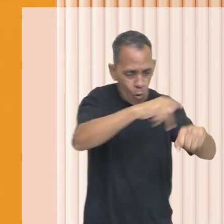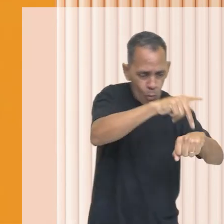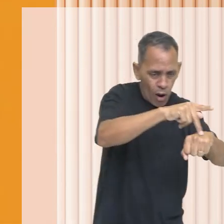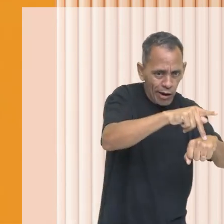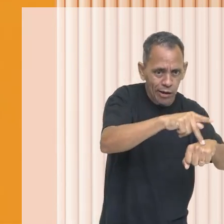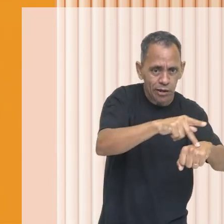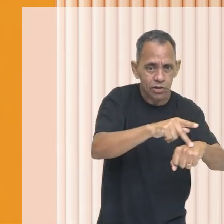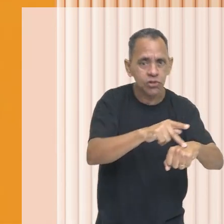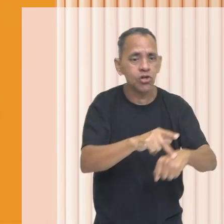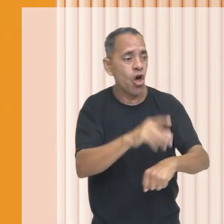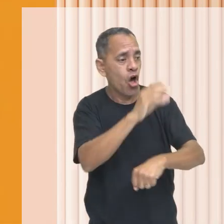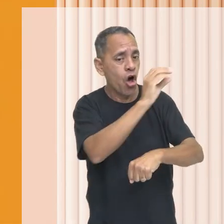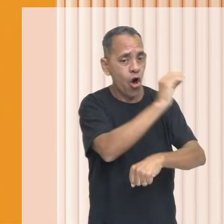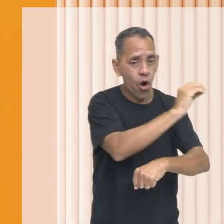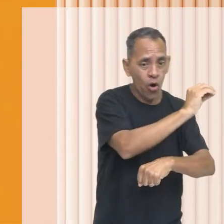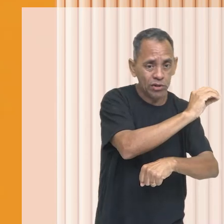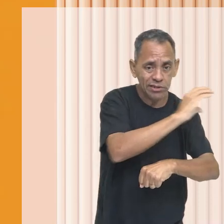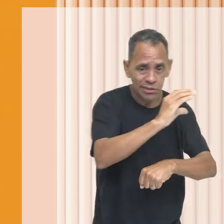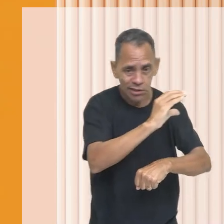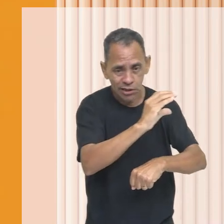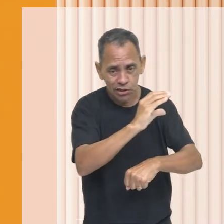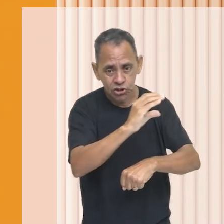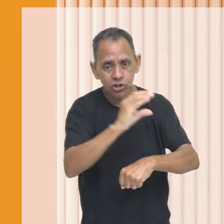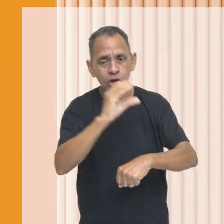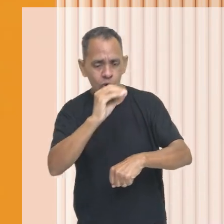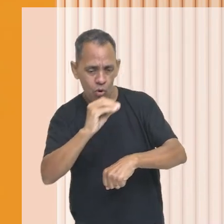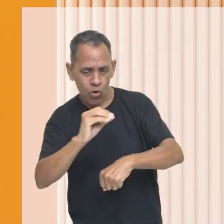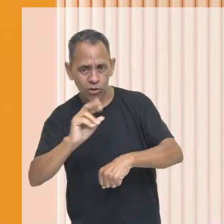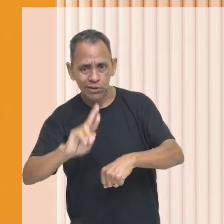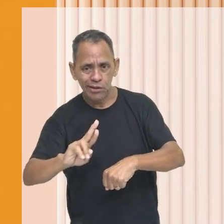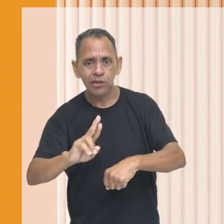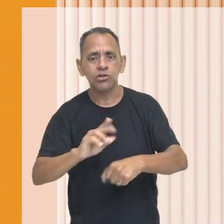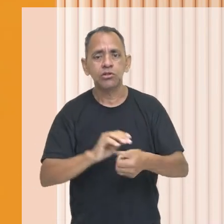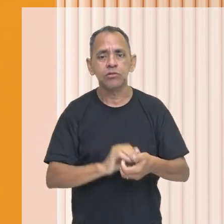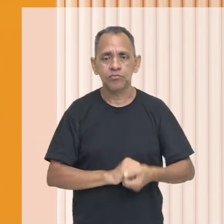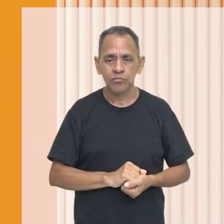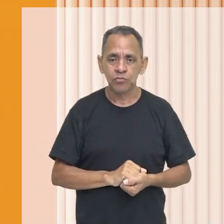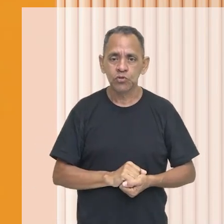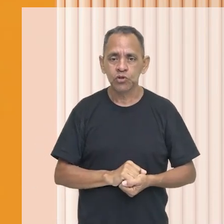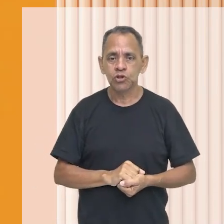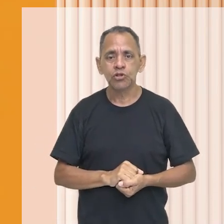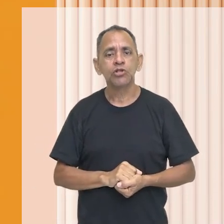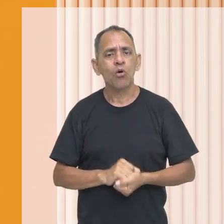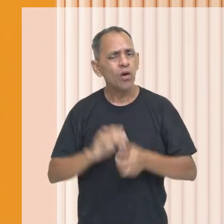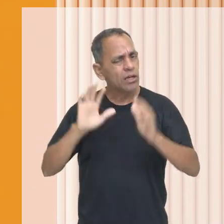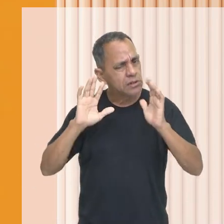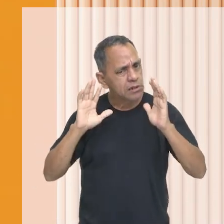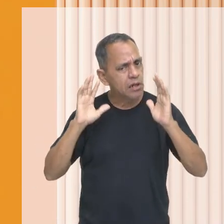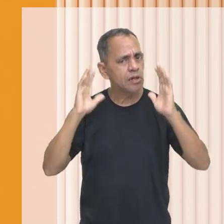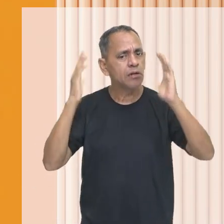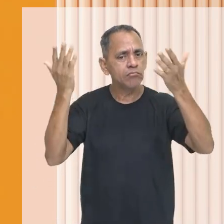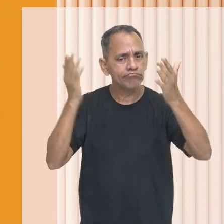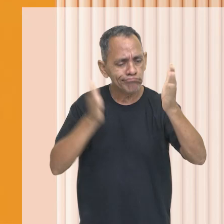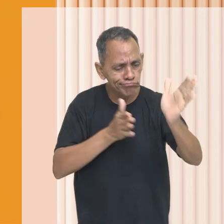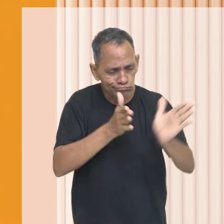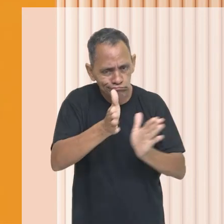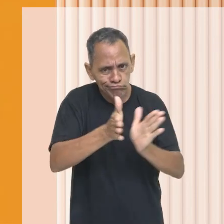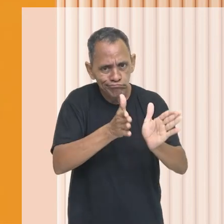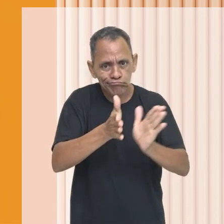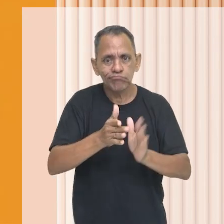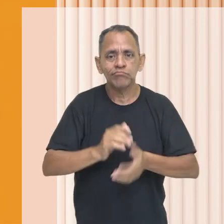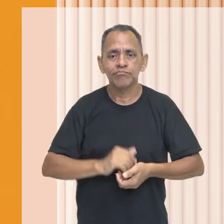fatídico muro, ela inaugura, né, esse novo período da nova ordem mundial, tá